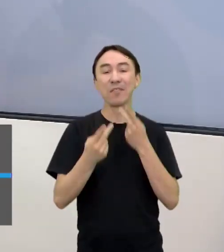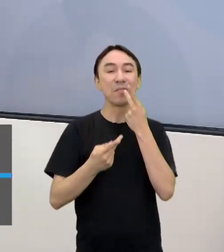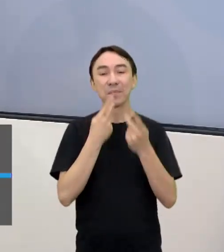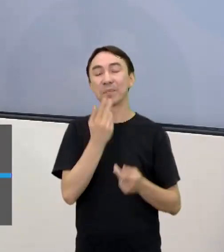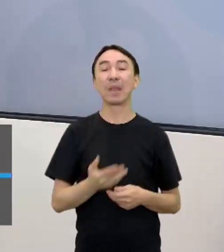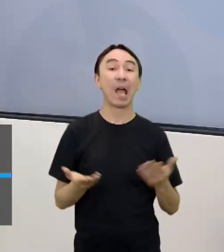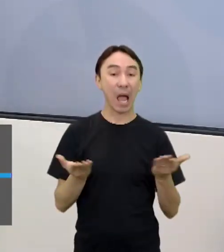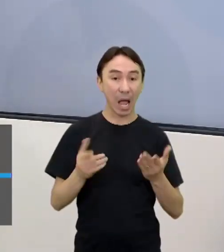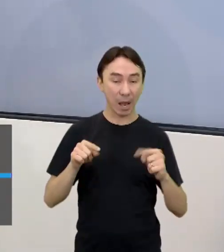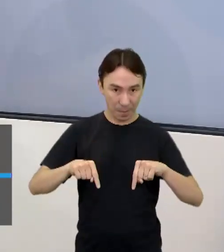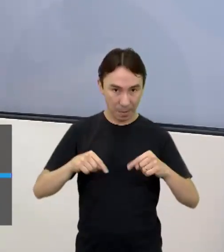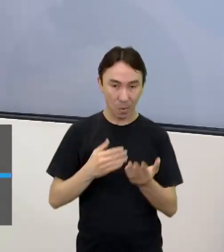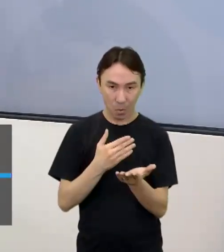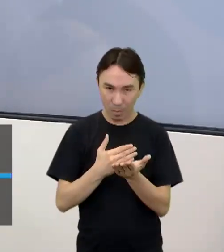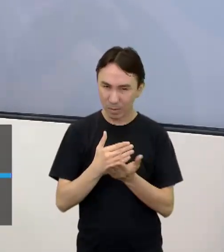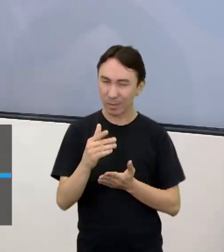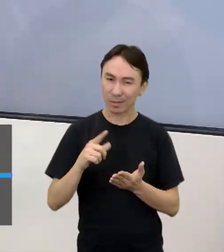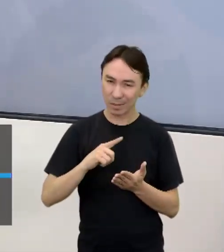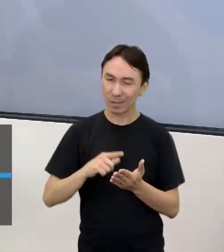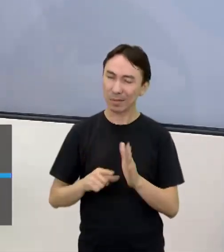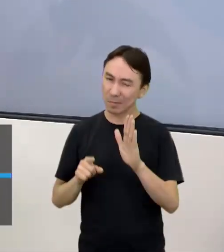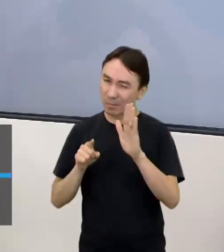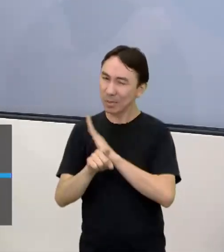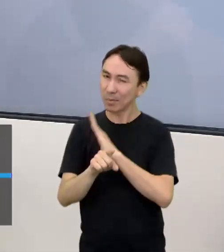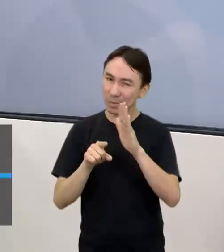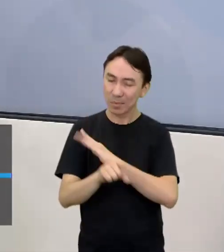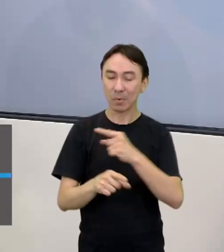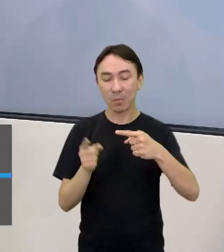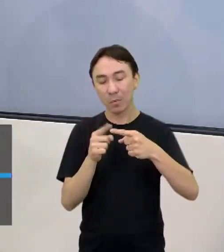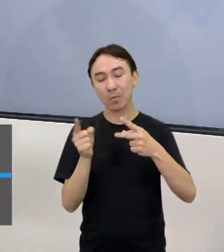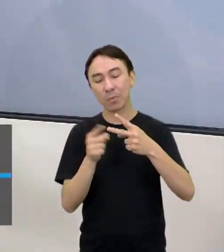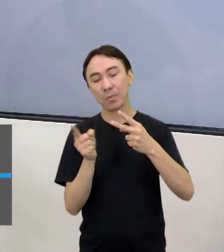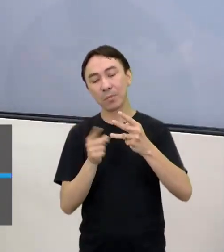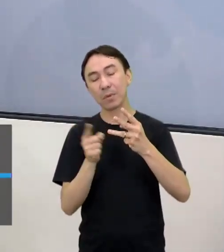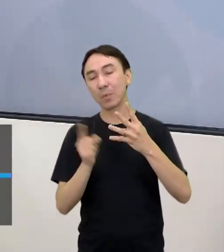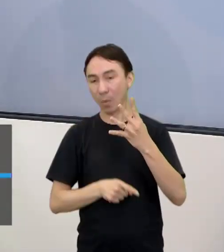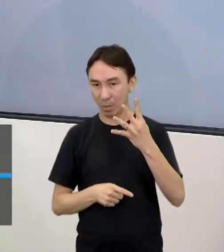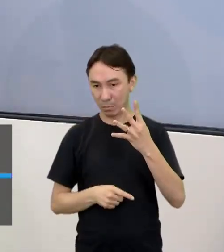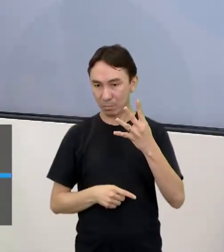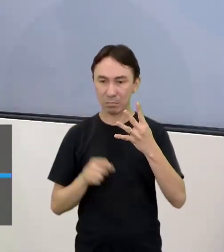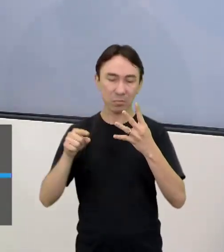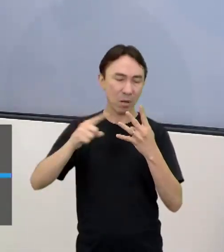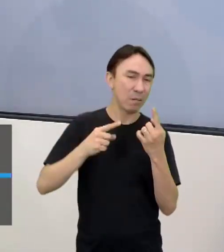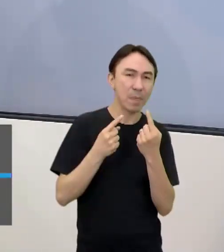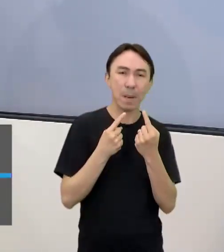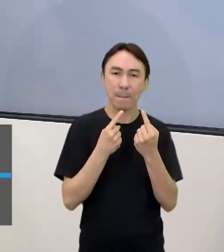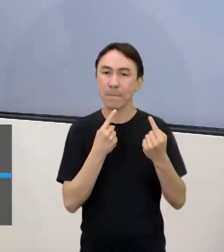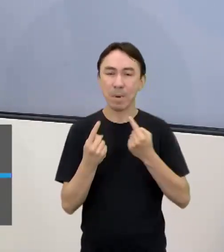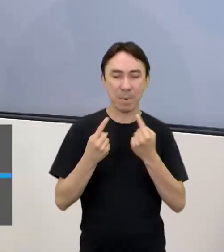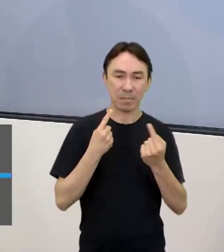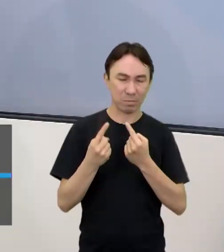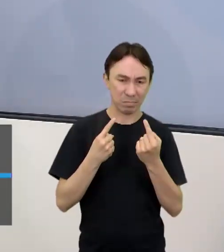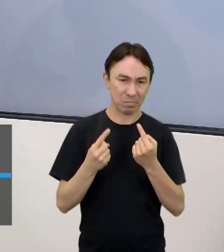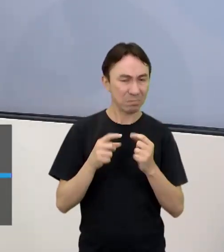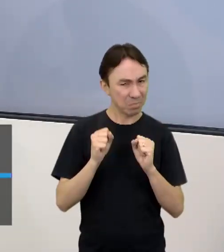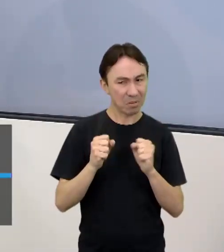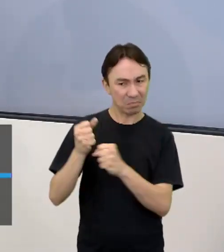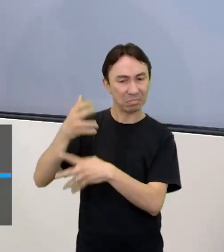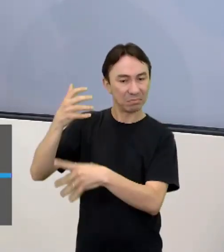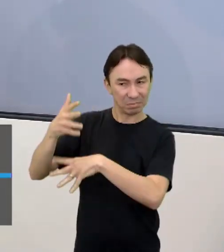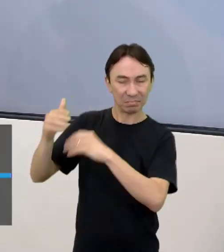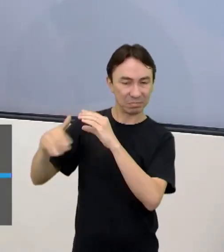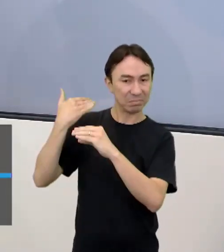4 perguntinhas para vocês aí. Eu não vou nem passar pro chat, né? Mas pra gente discutir um pouquinho, você já vai falando no chat aí o que você